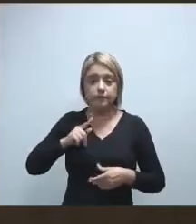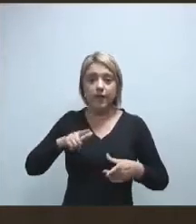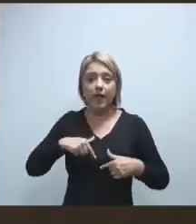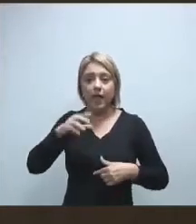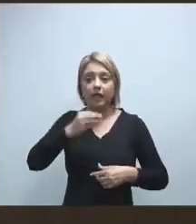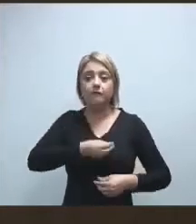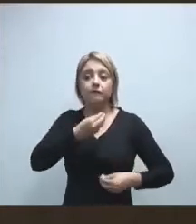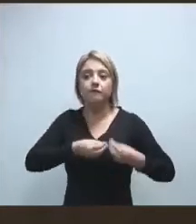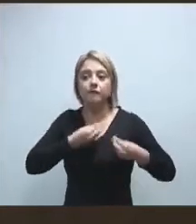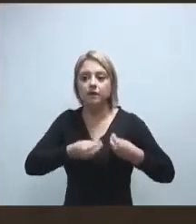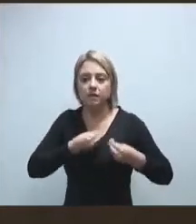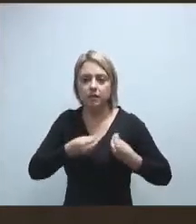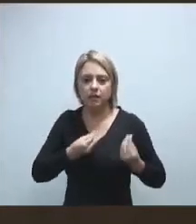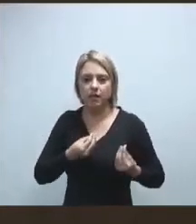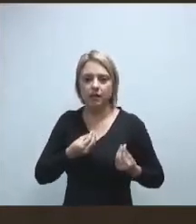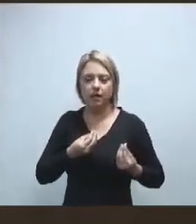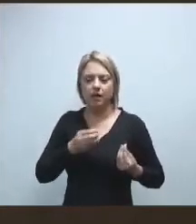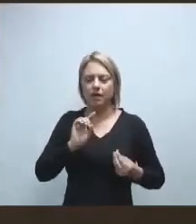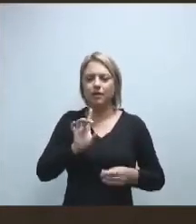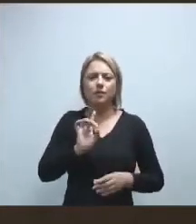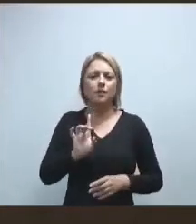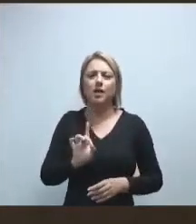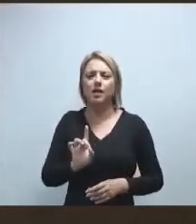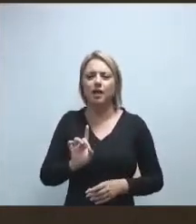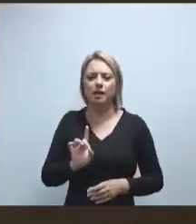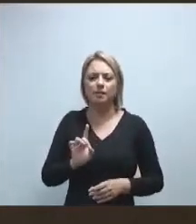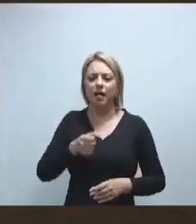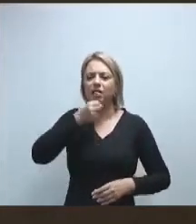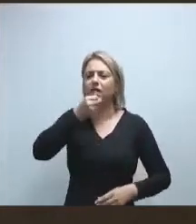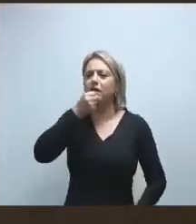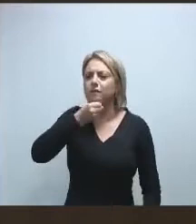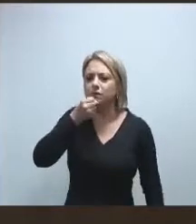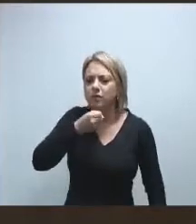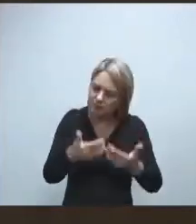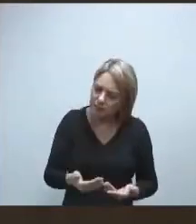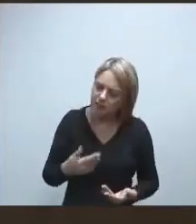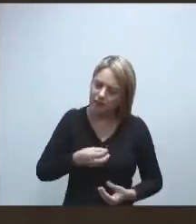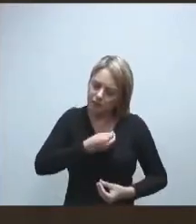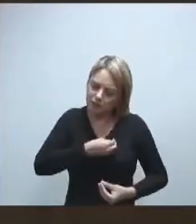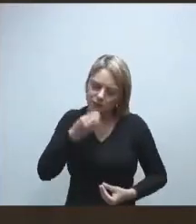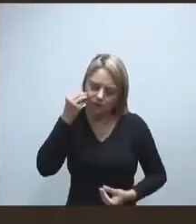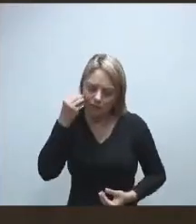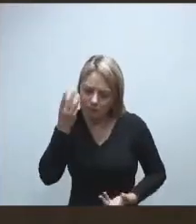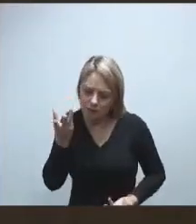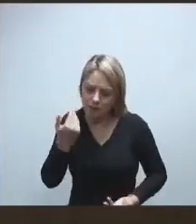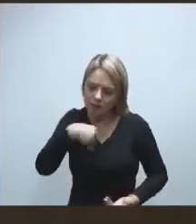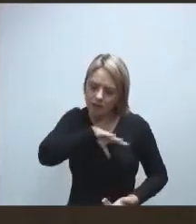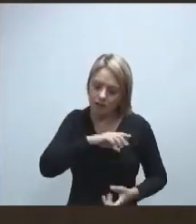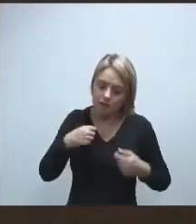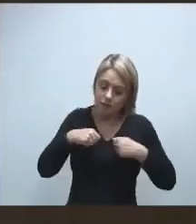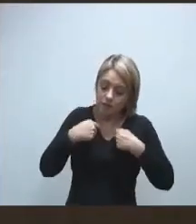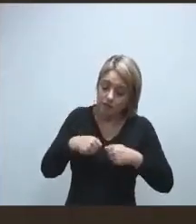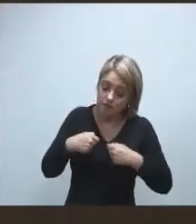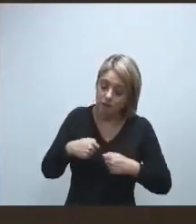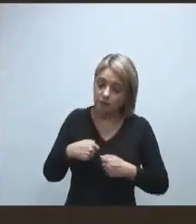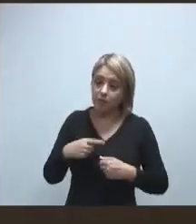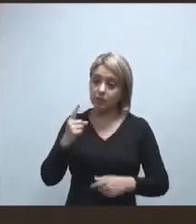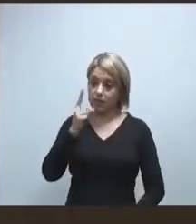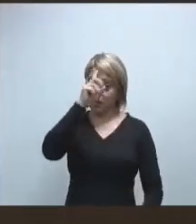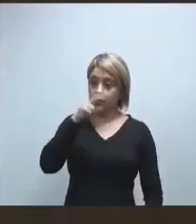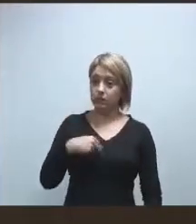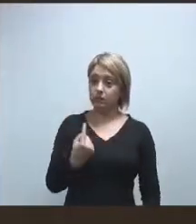de vida não é pra da entrevista no nós precisamos manter essa